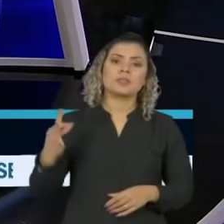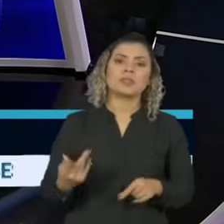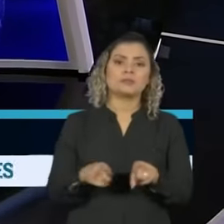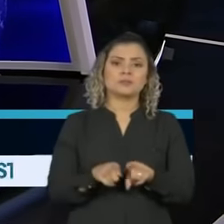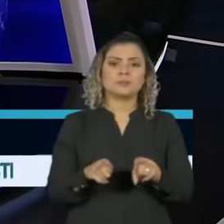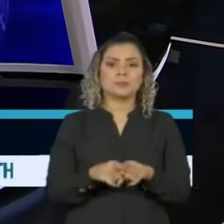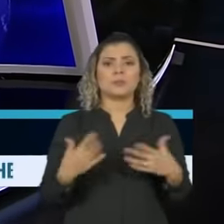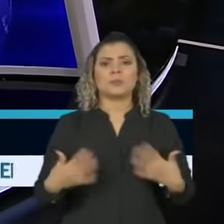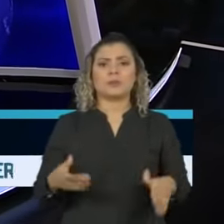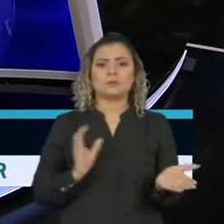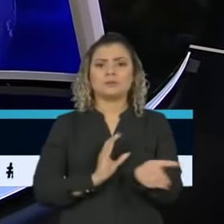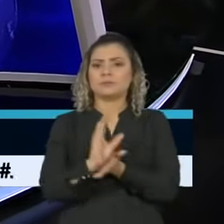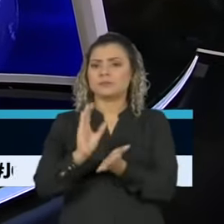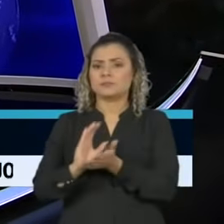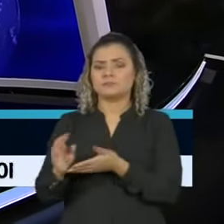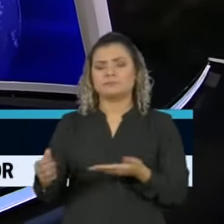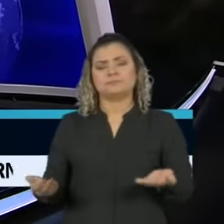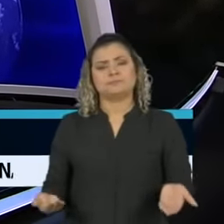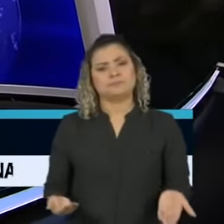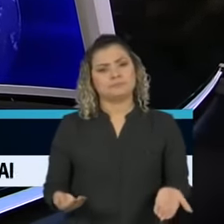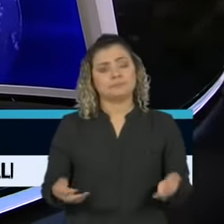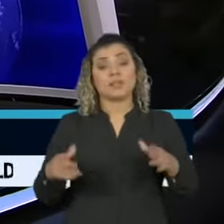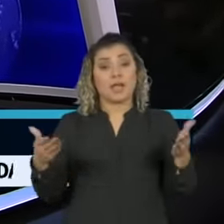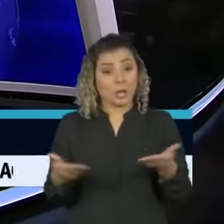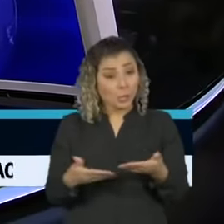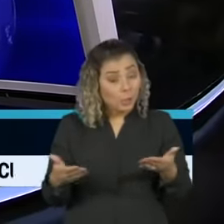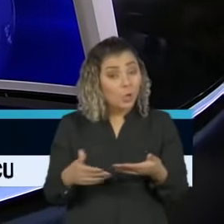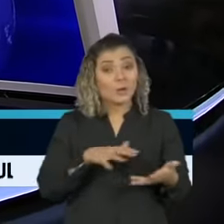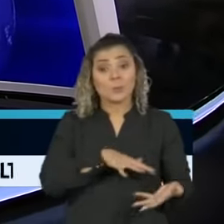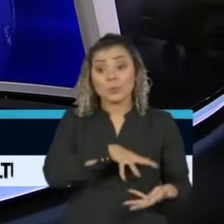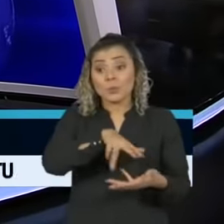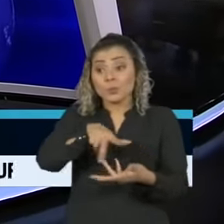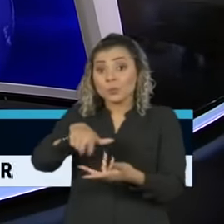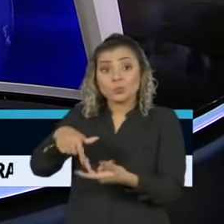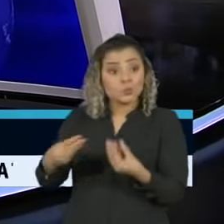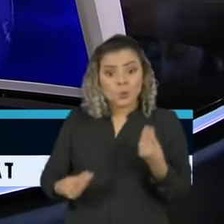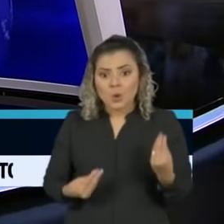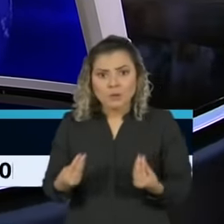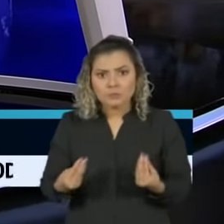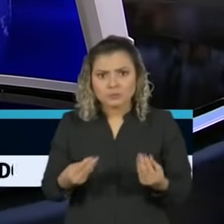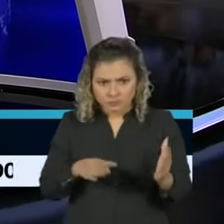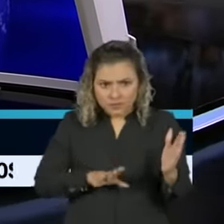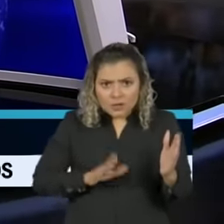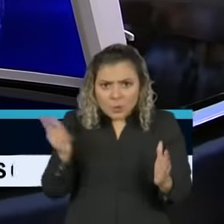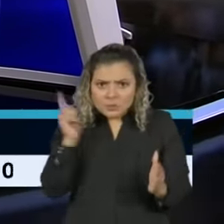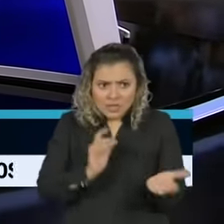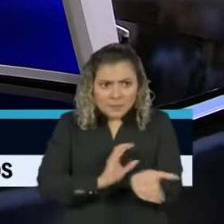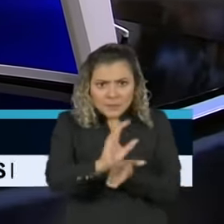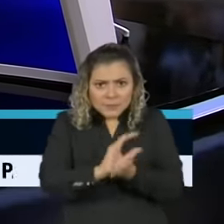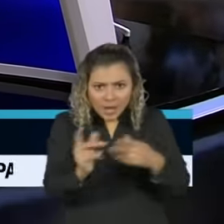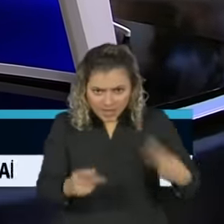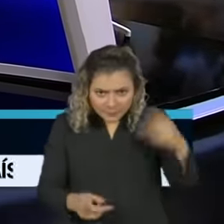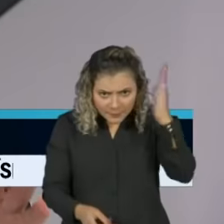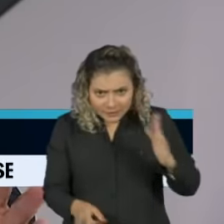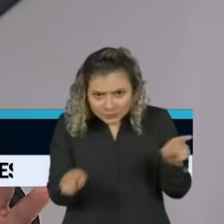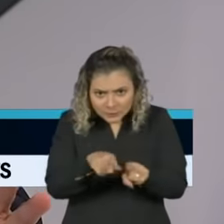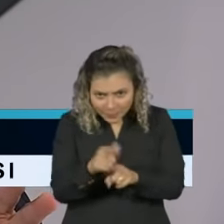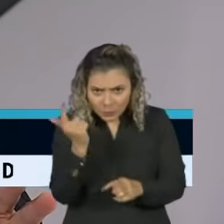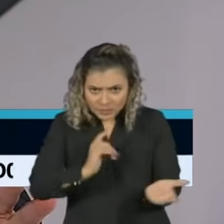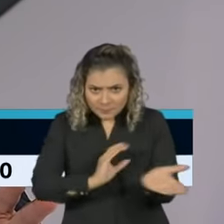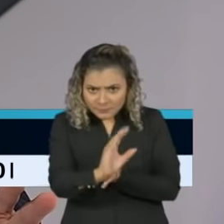os investidores, né, e puxaram as altas das bolsas globais. Será que essa alta se sustenta no Brasil?